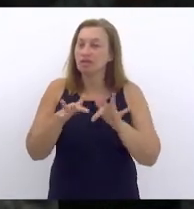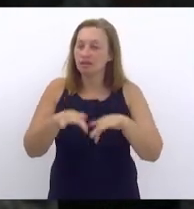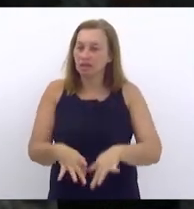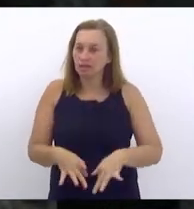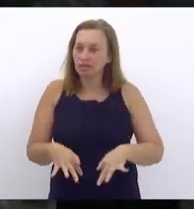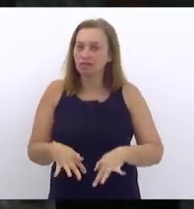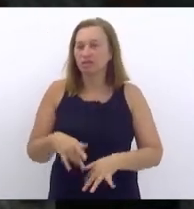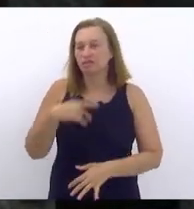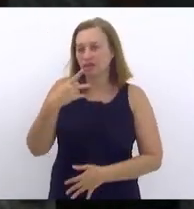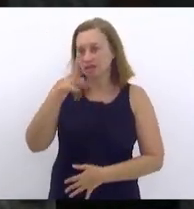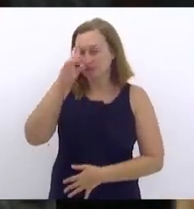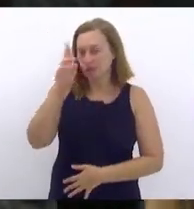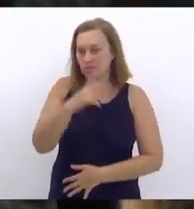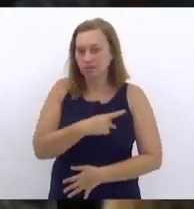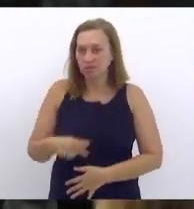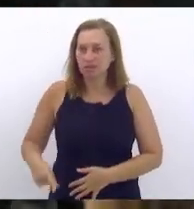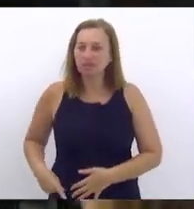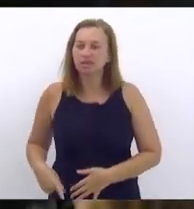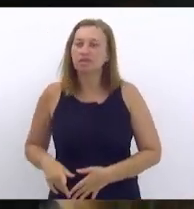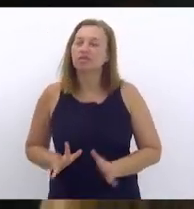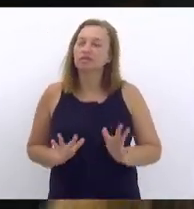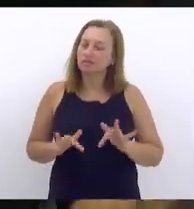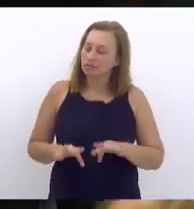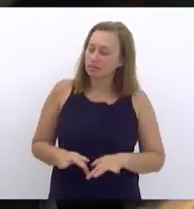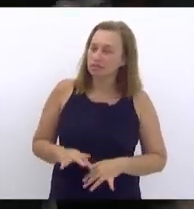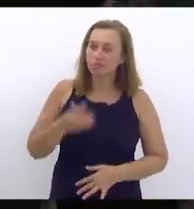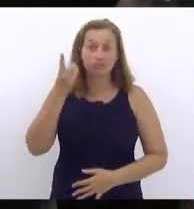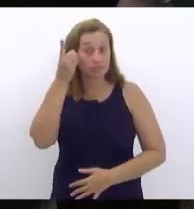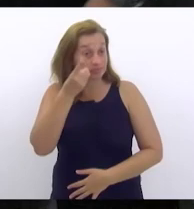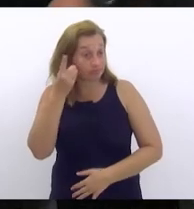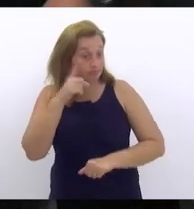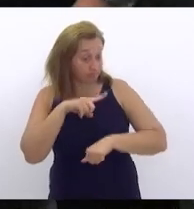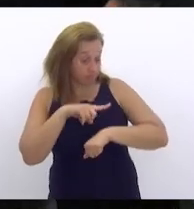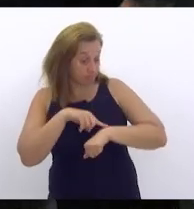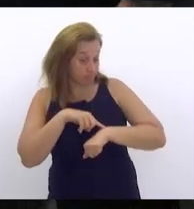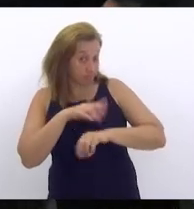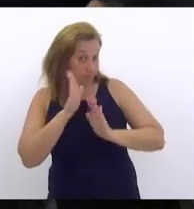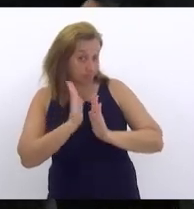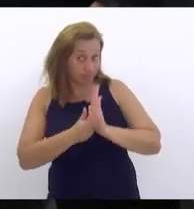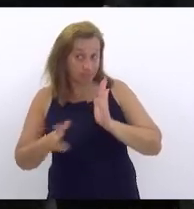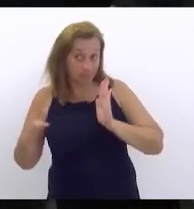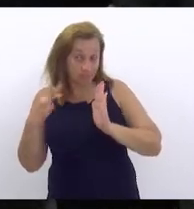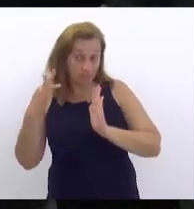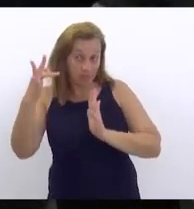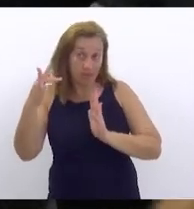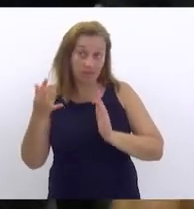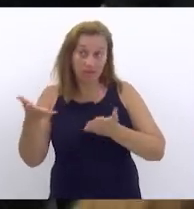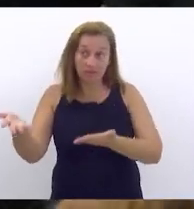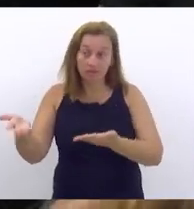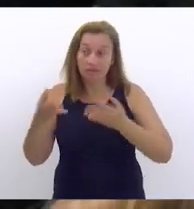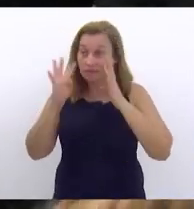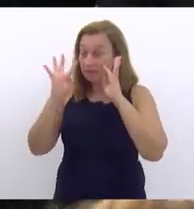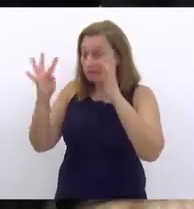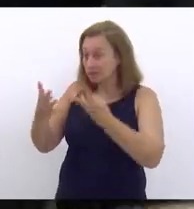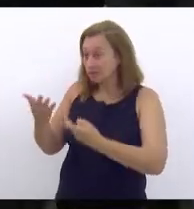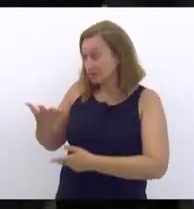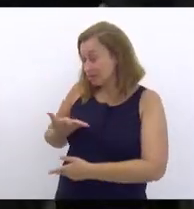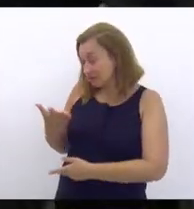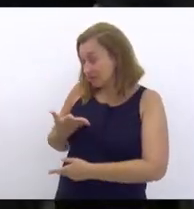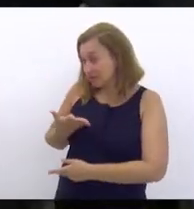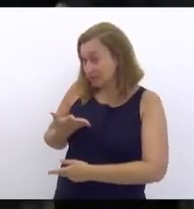a nossa fala, presidente. Para concluir, deputado, porque concluindo pela ordem a nossa tem que ser breve. Quero chamar a atenção dos